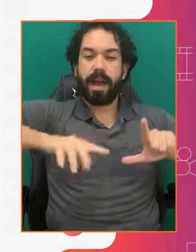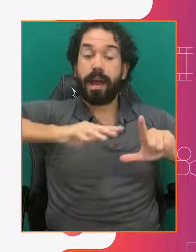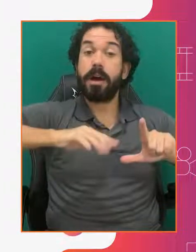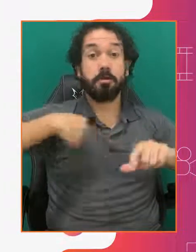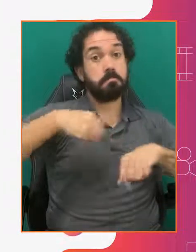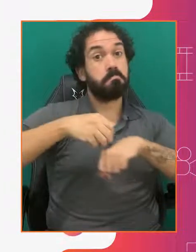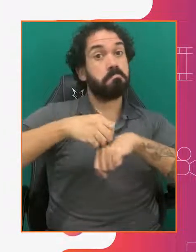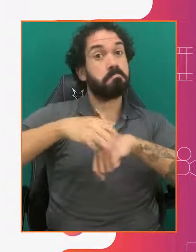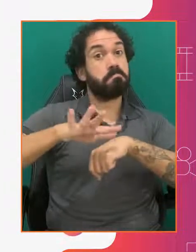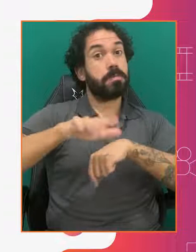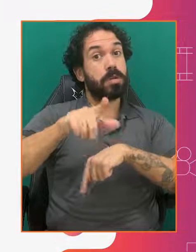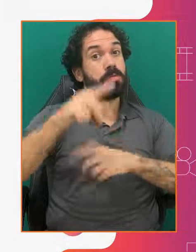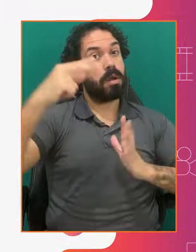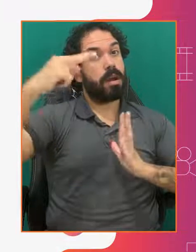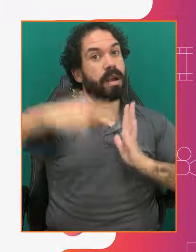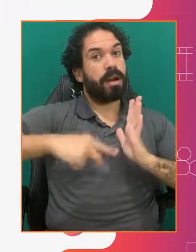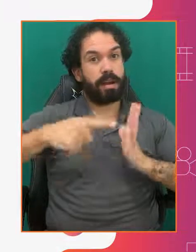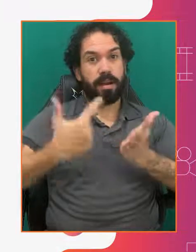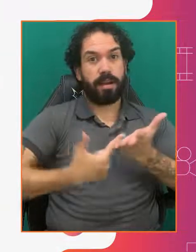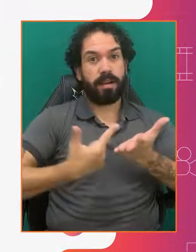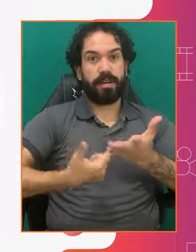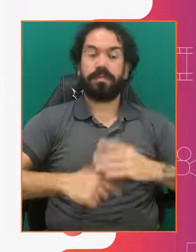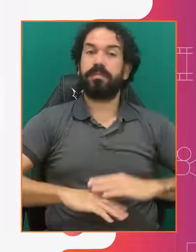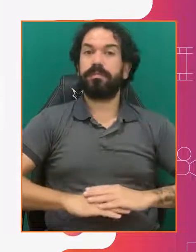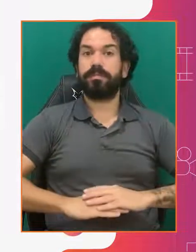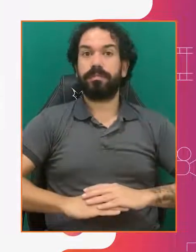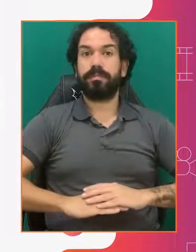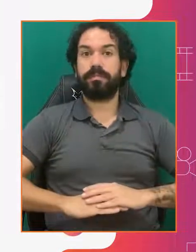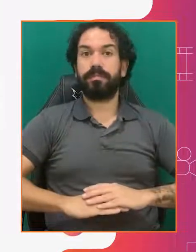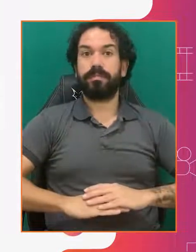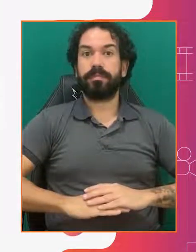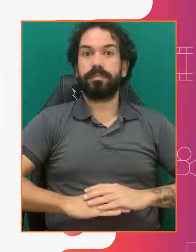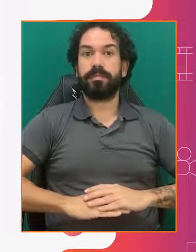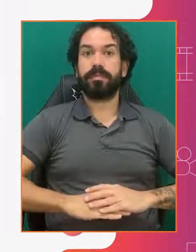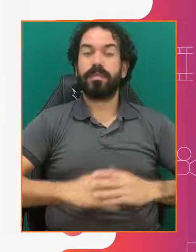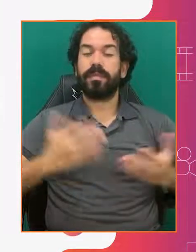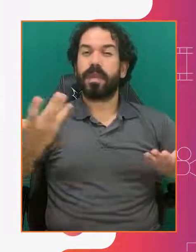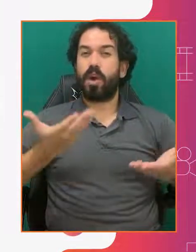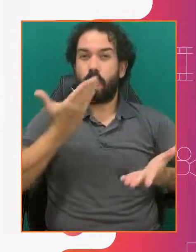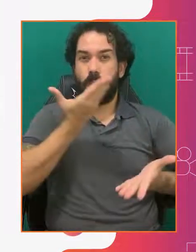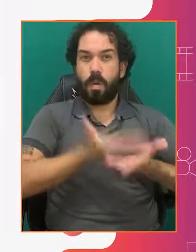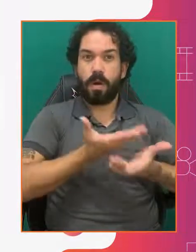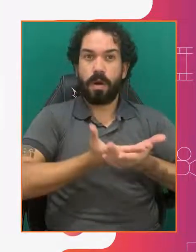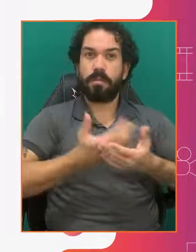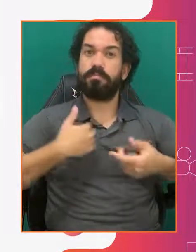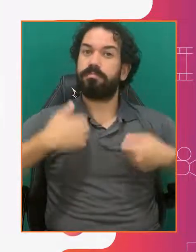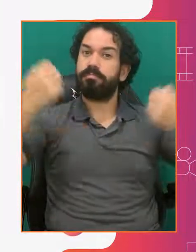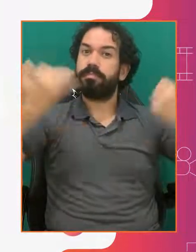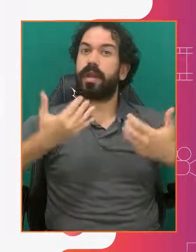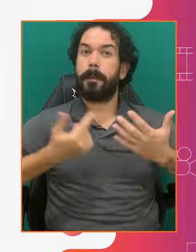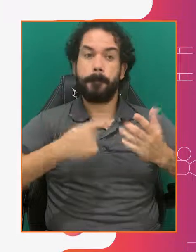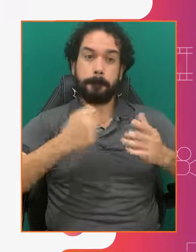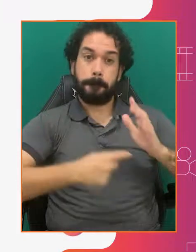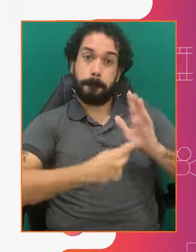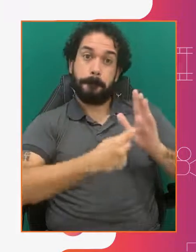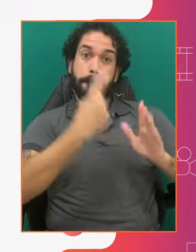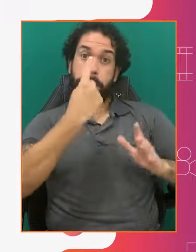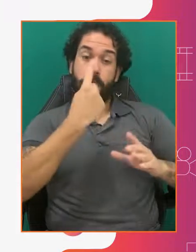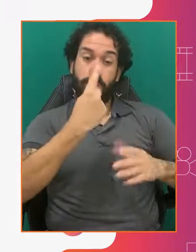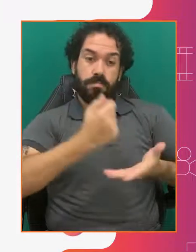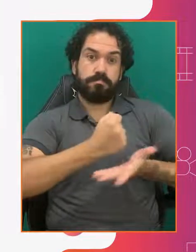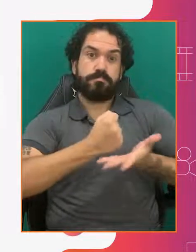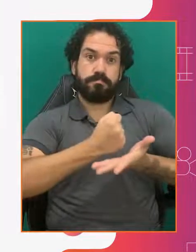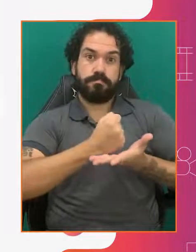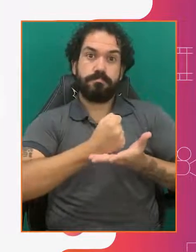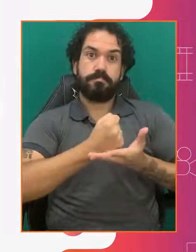eu recomendo a leitura desse livro. E nessa unidade eu vou falar então do primeiro princípio, que é